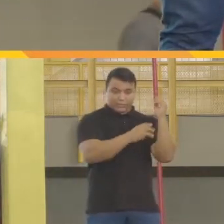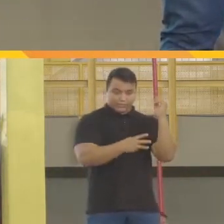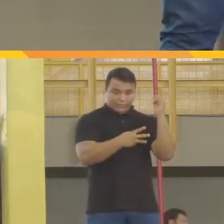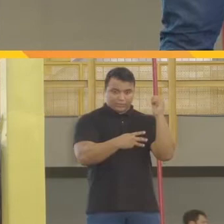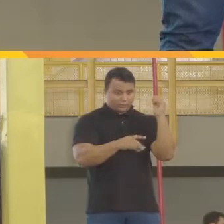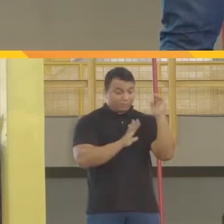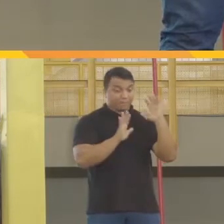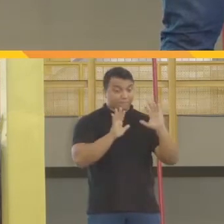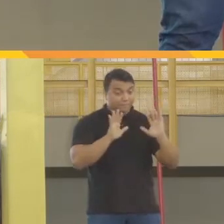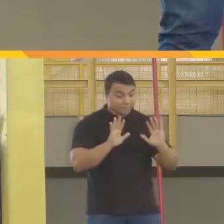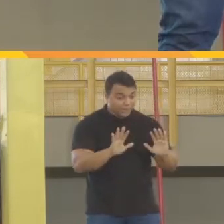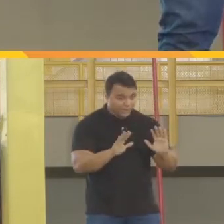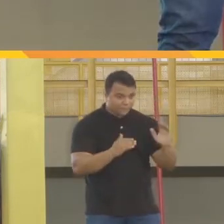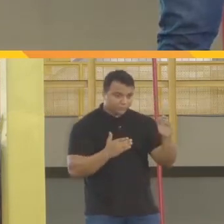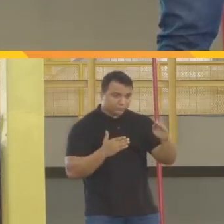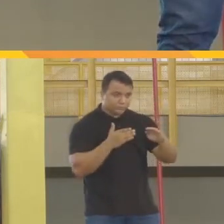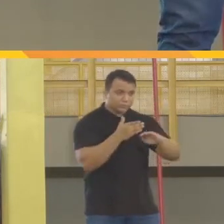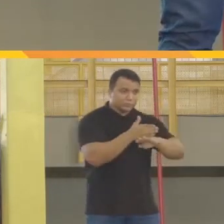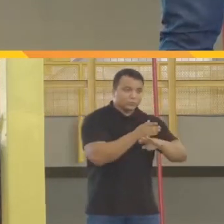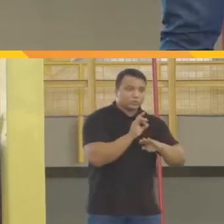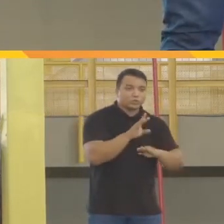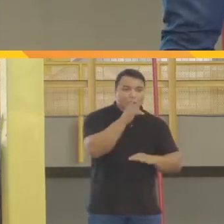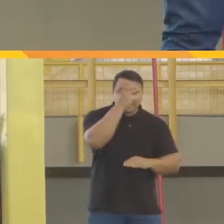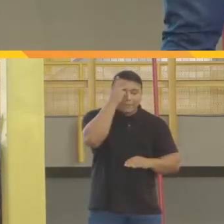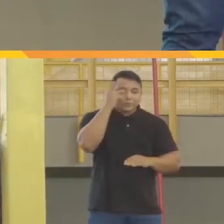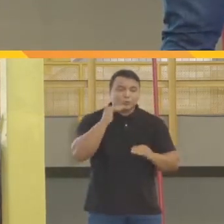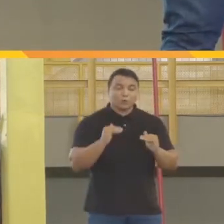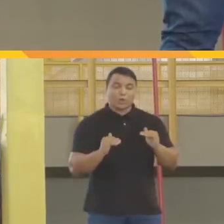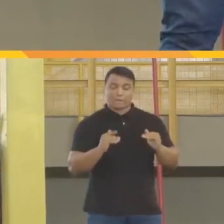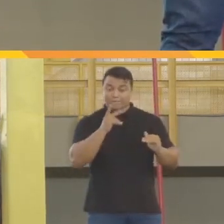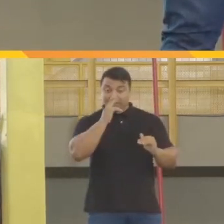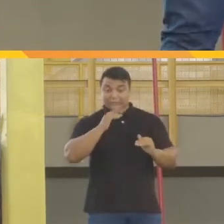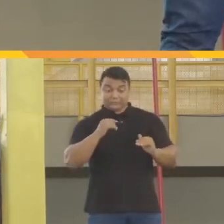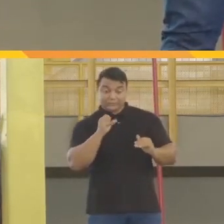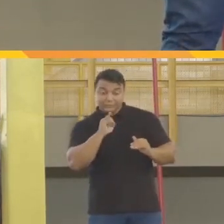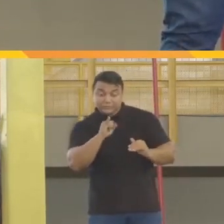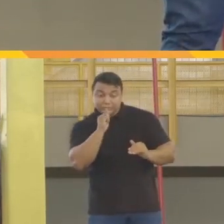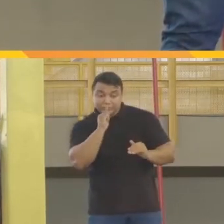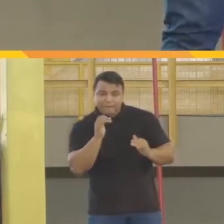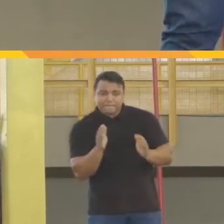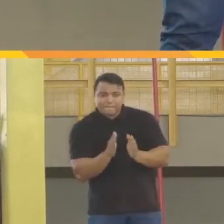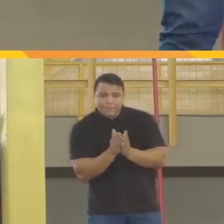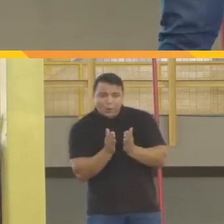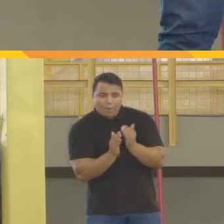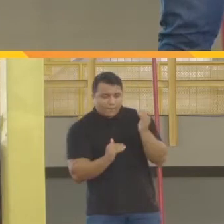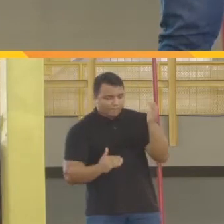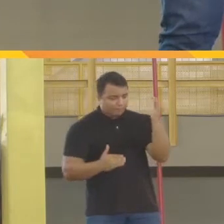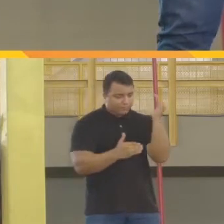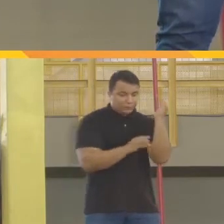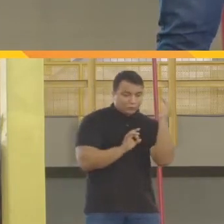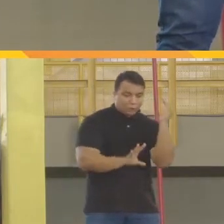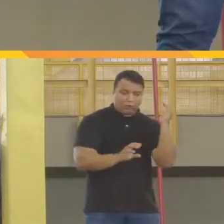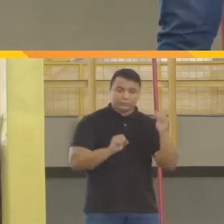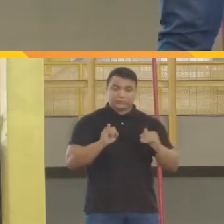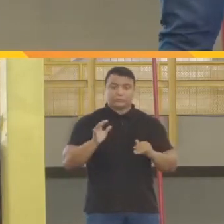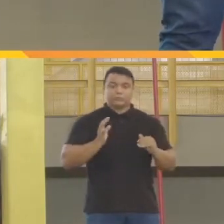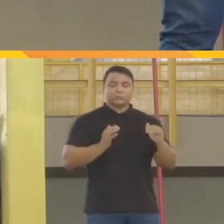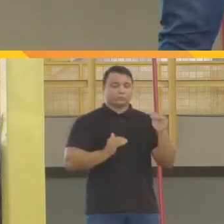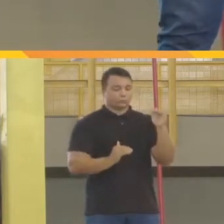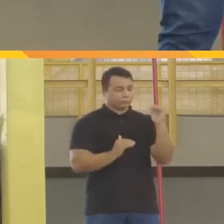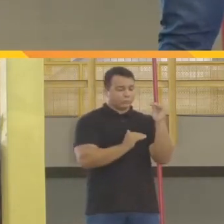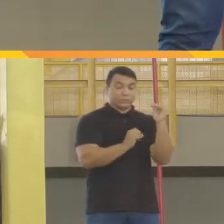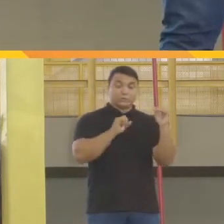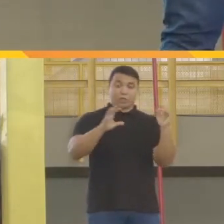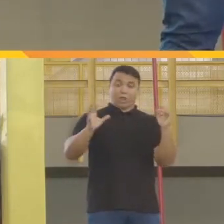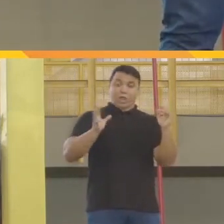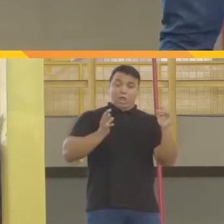um nível específico de pessoas. Aquilo que nós temos hoje do passeio público, que é aquela parte que restou, tá, lá no